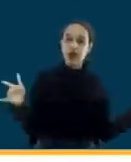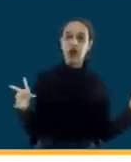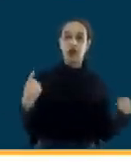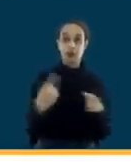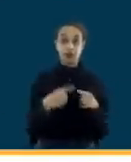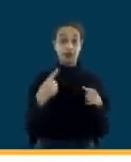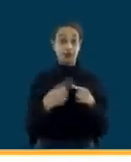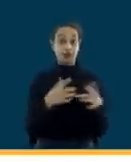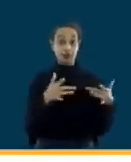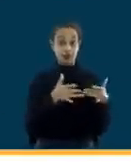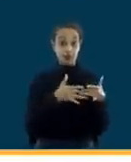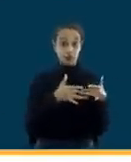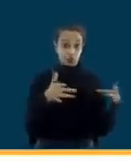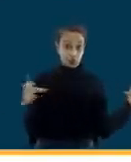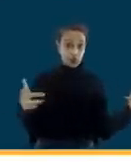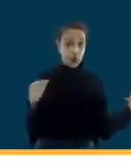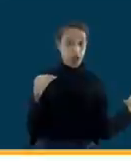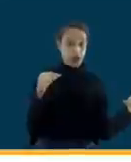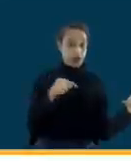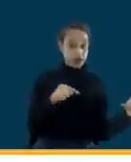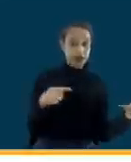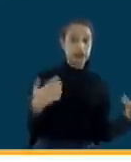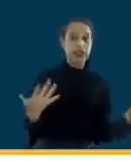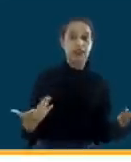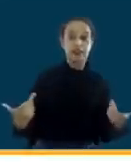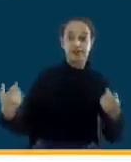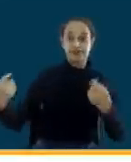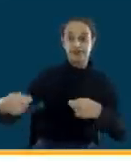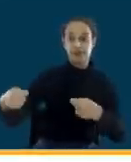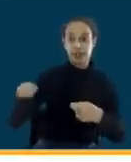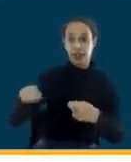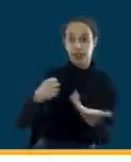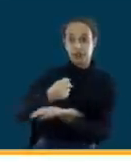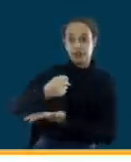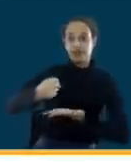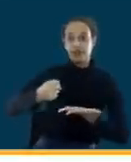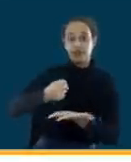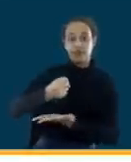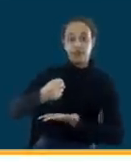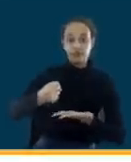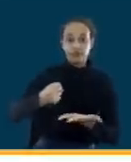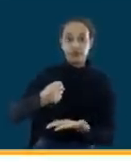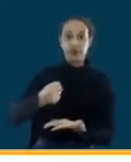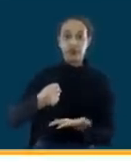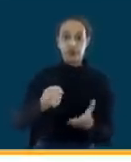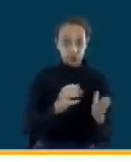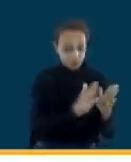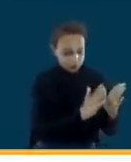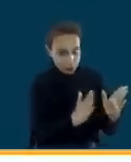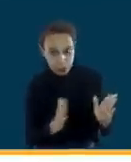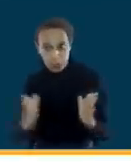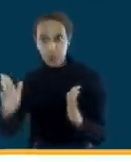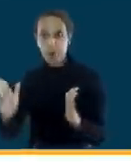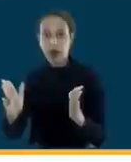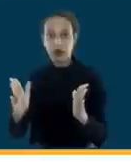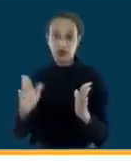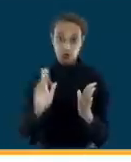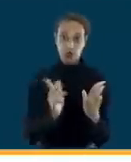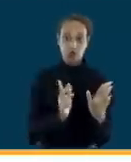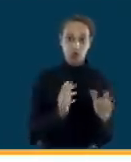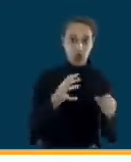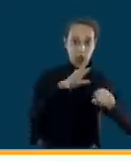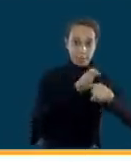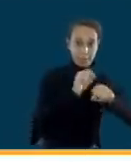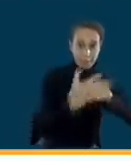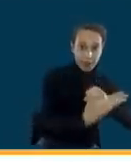solidariedade vai ser a necessidade básica do período pós-pandêmico.